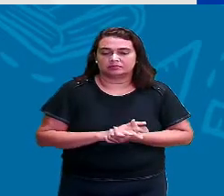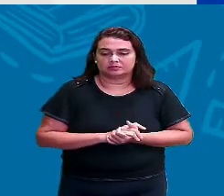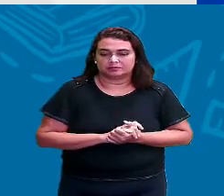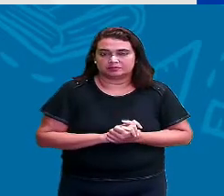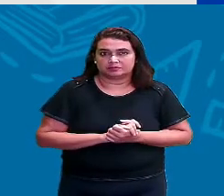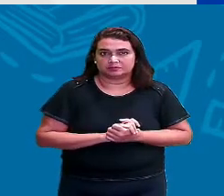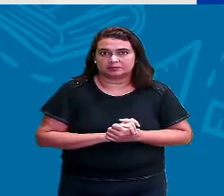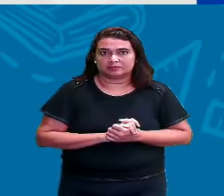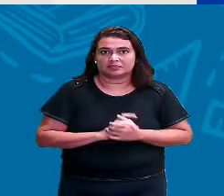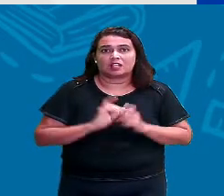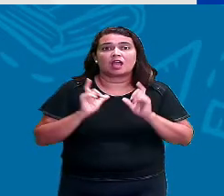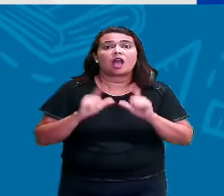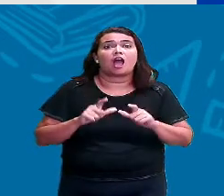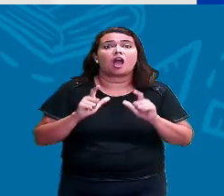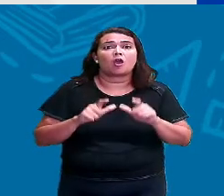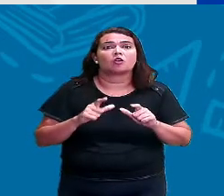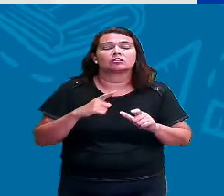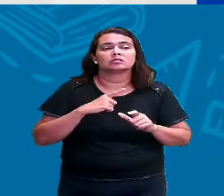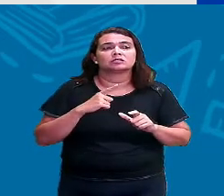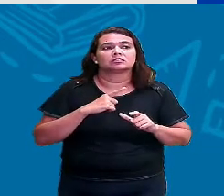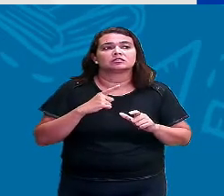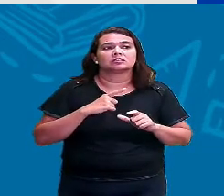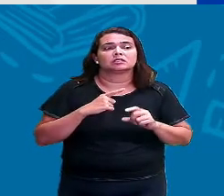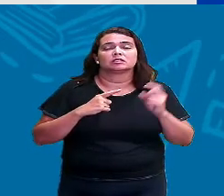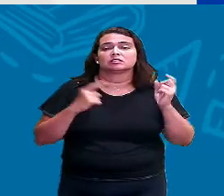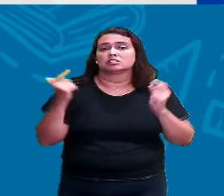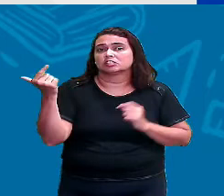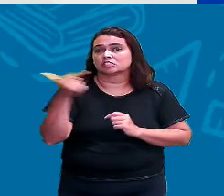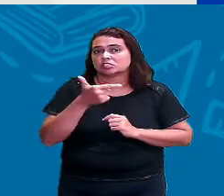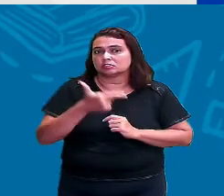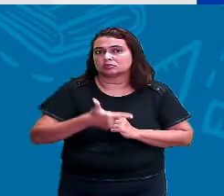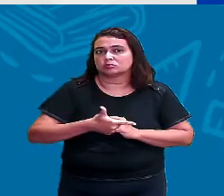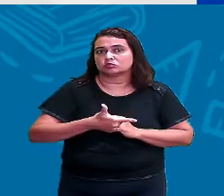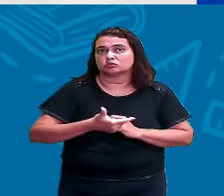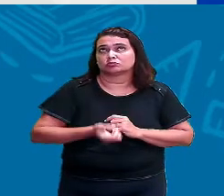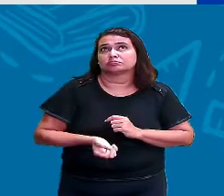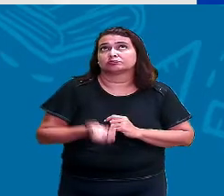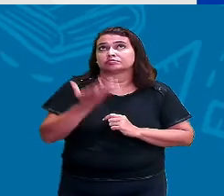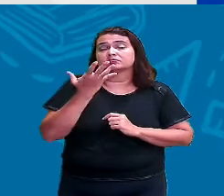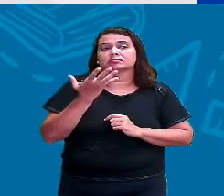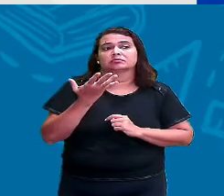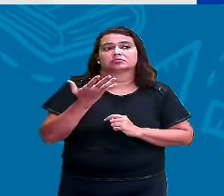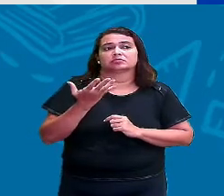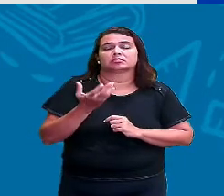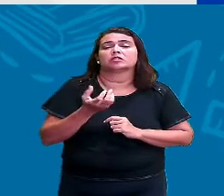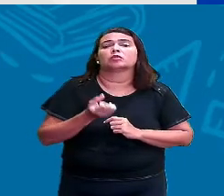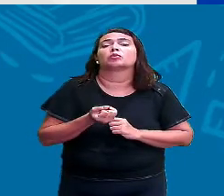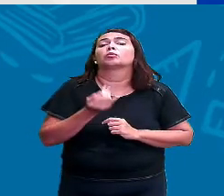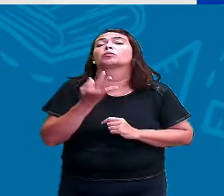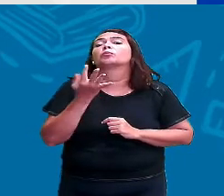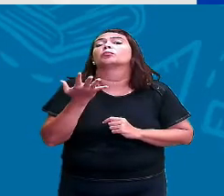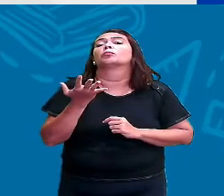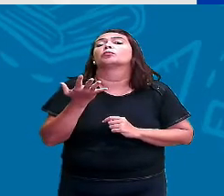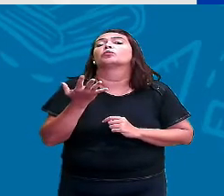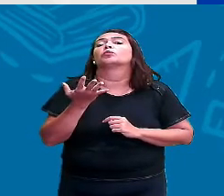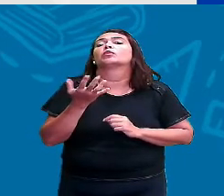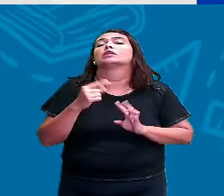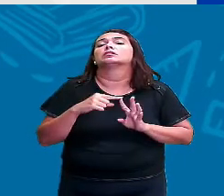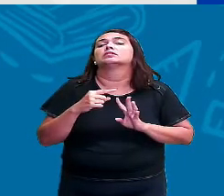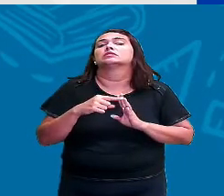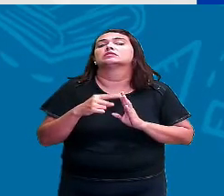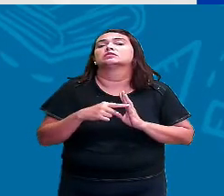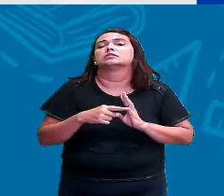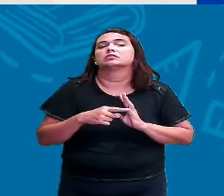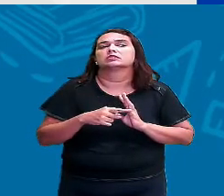cara. Onde é aí que tá dando no segundo lançamento cara? São quantas opções aí, gente? Dá pra gente contar,